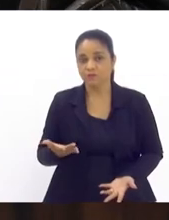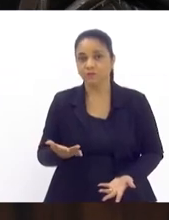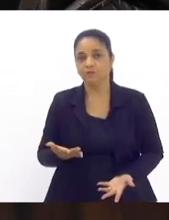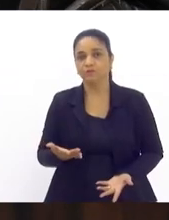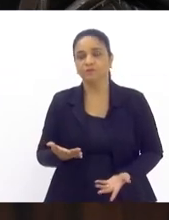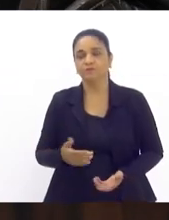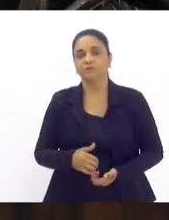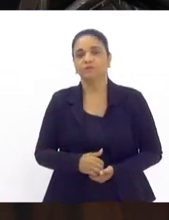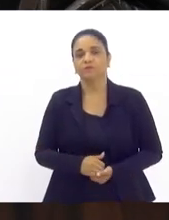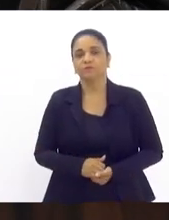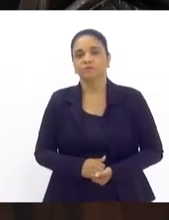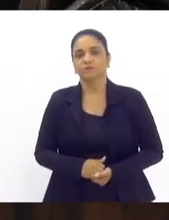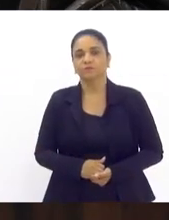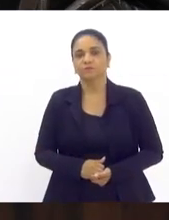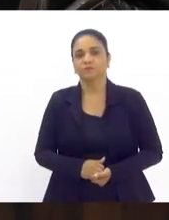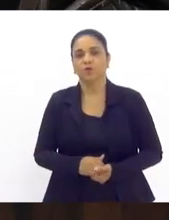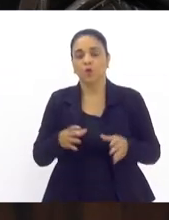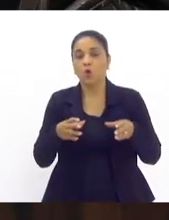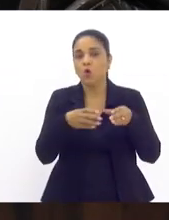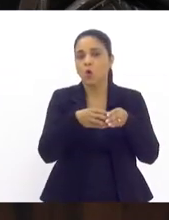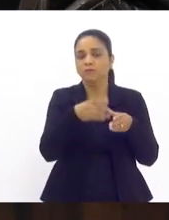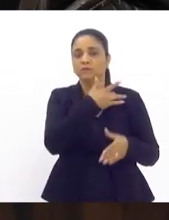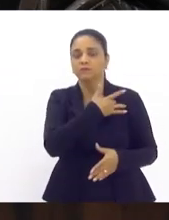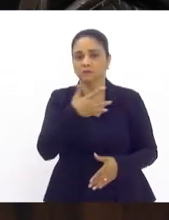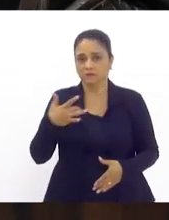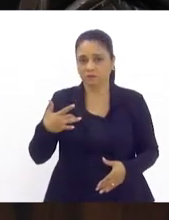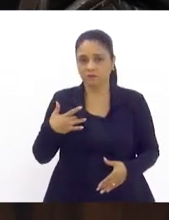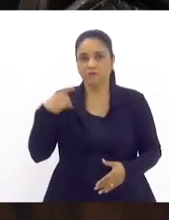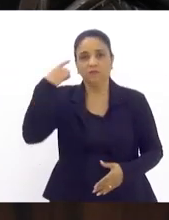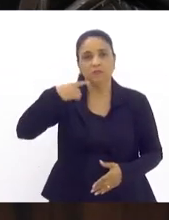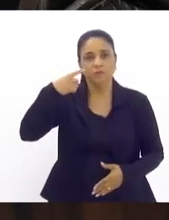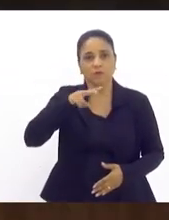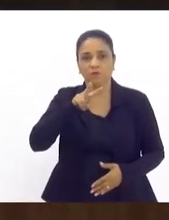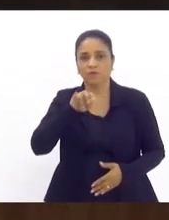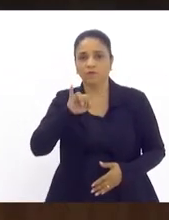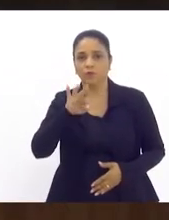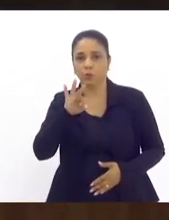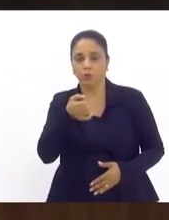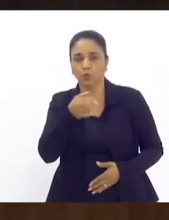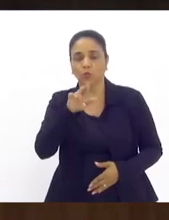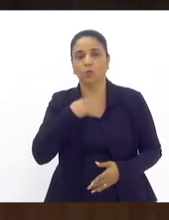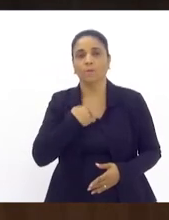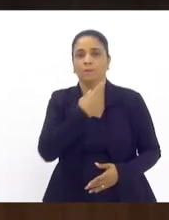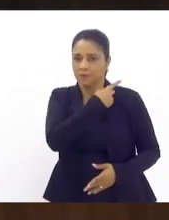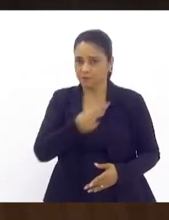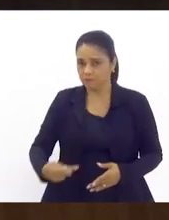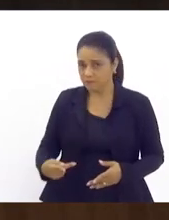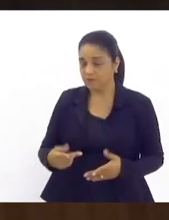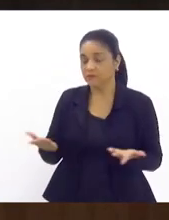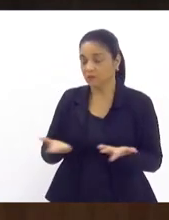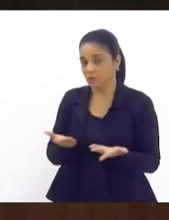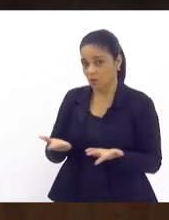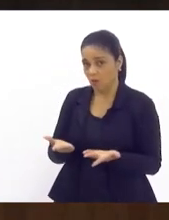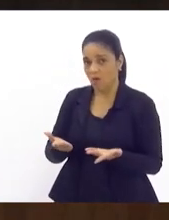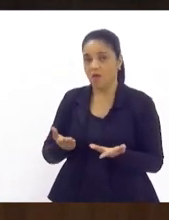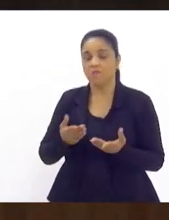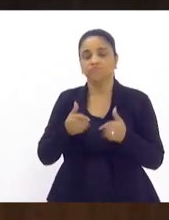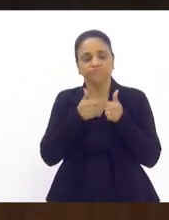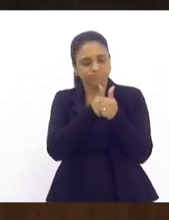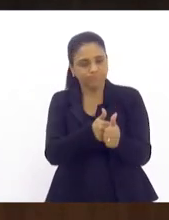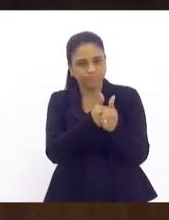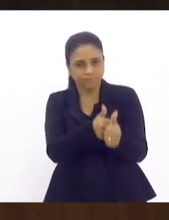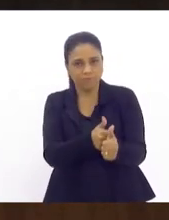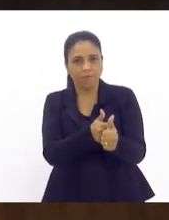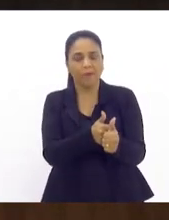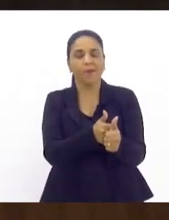De saúde. Da Comissão de Saúde. Deputado Vitor. Senhora Presidente, o parecer da Comissão de Saúde acompanha o parecer